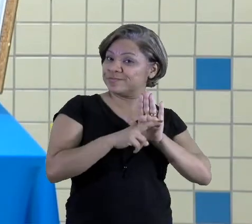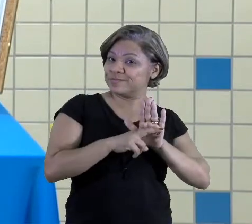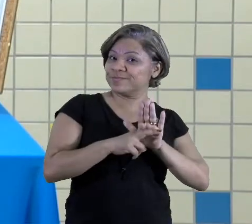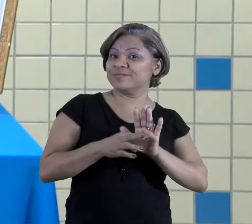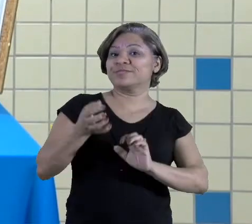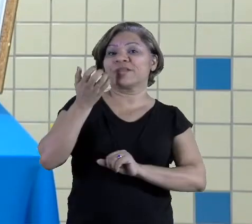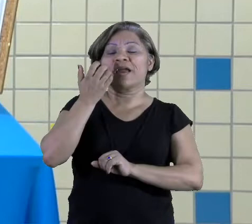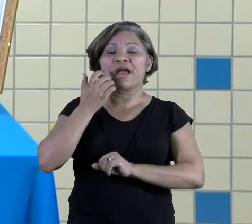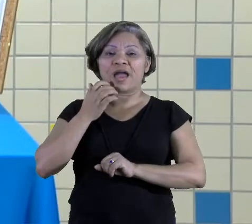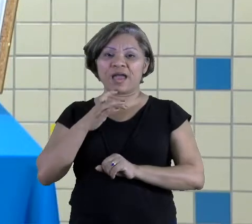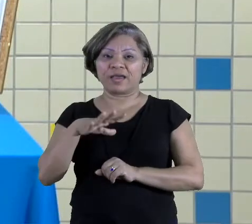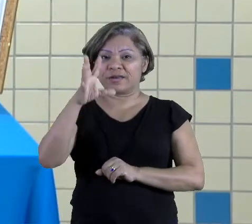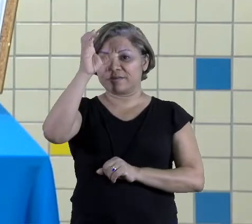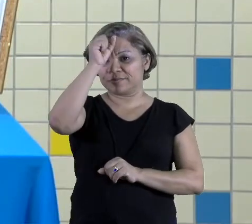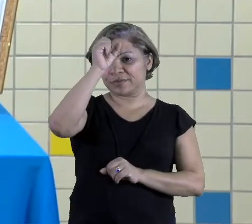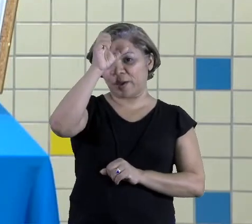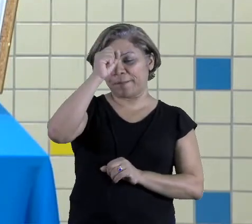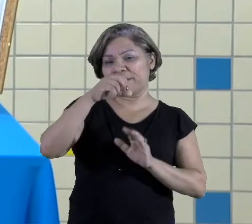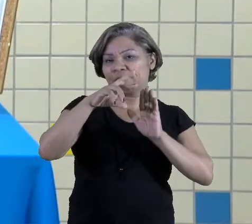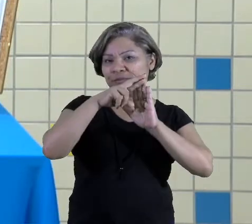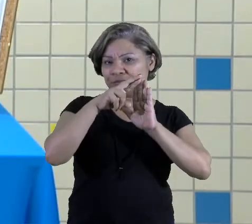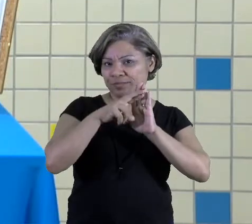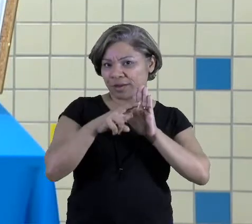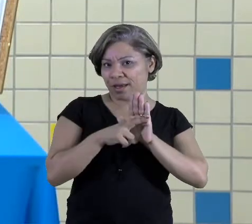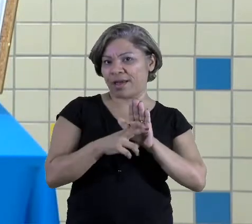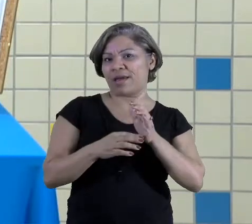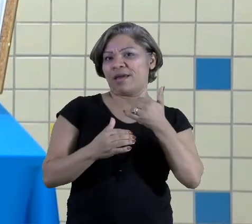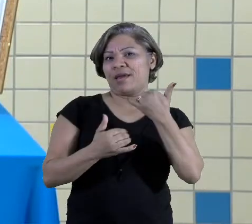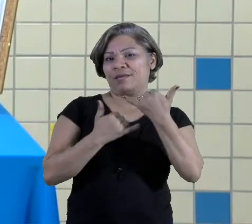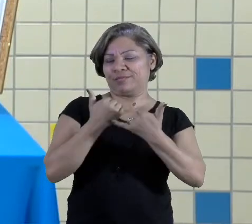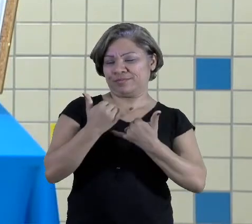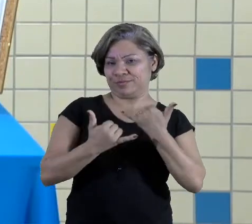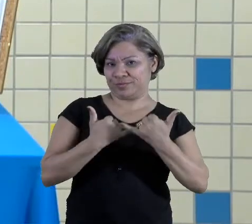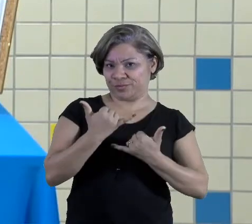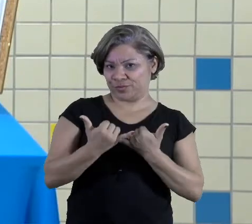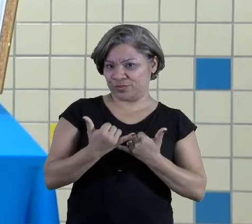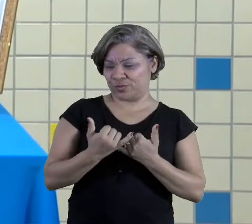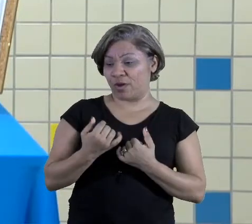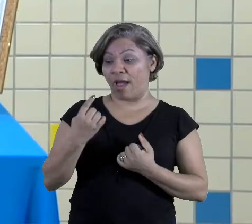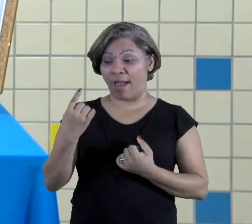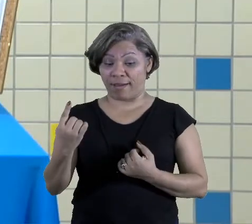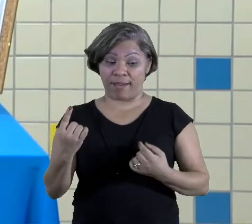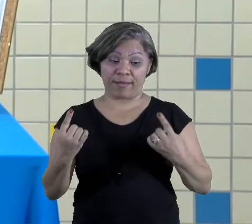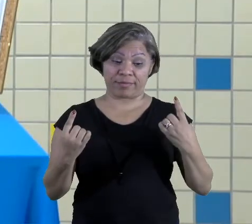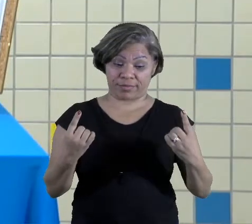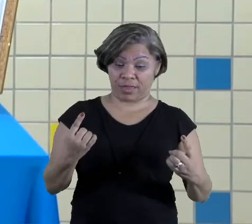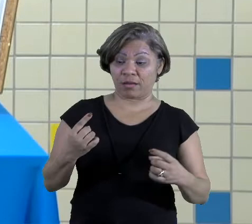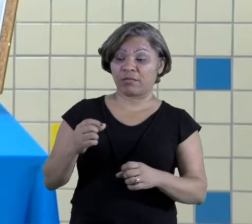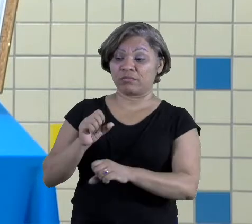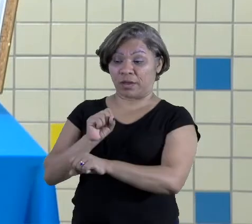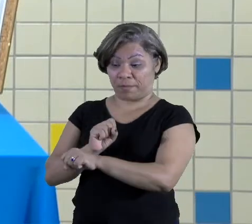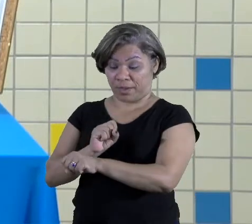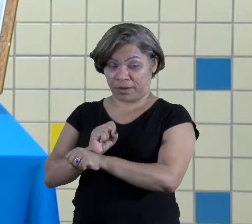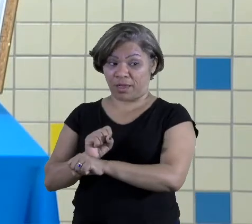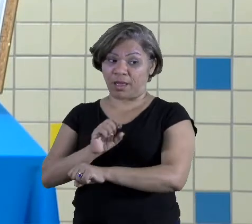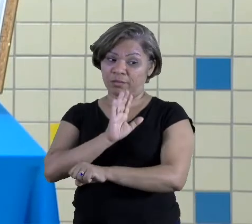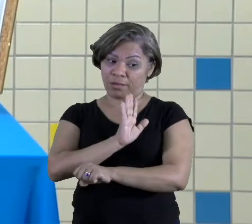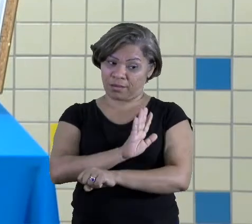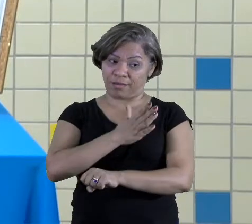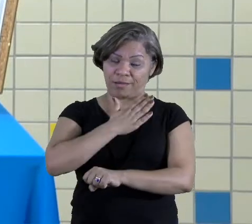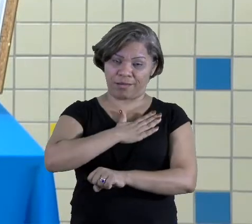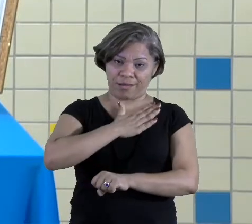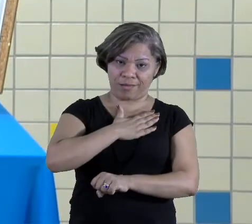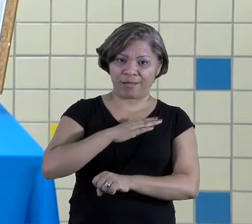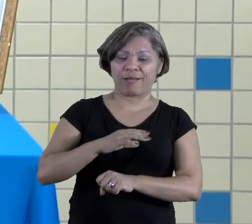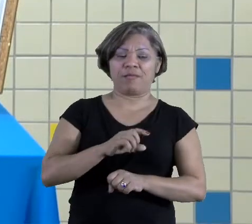do jogo, que cada um tem a sua vez de jogar, que tem que esperar a sua vez, que se ela fez o